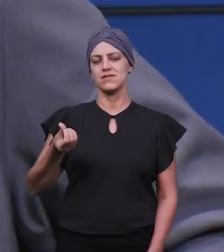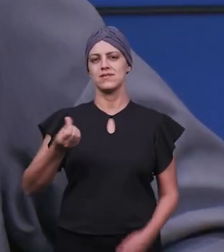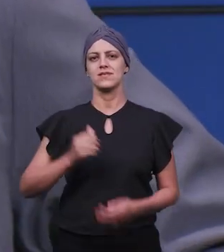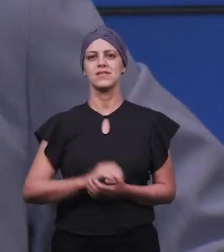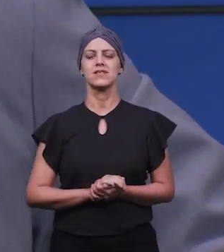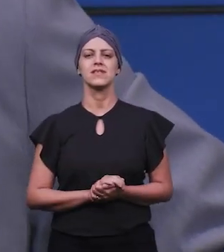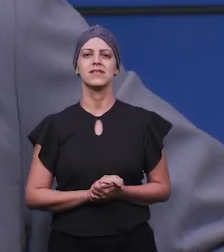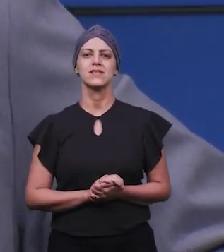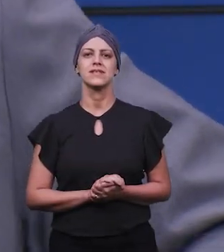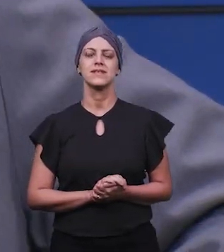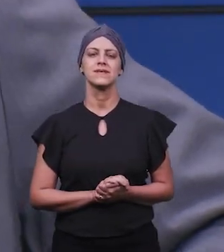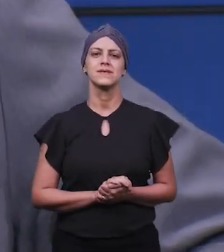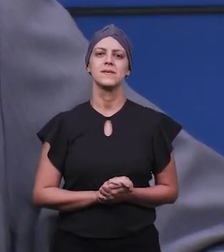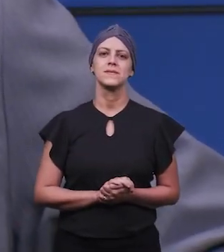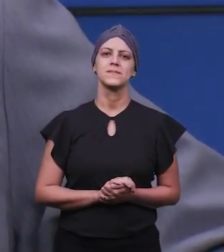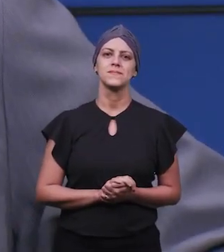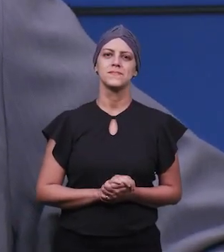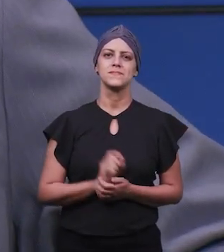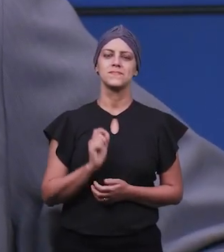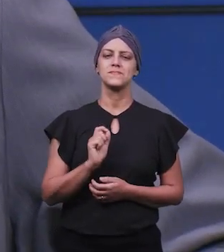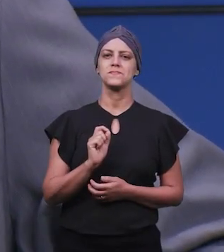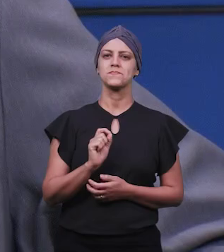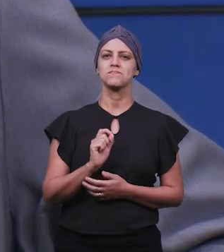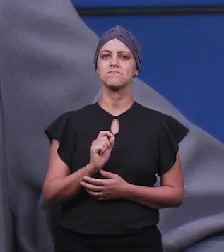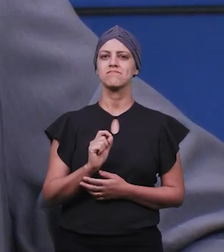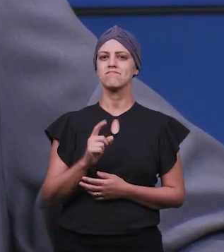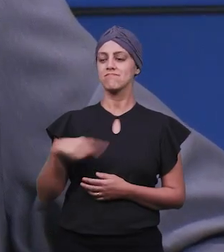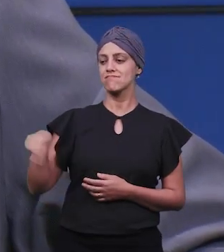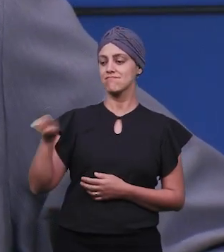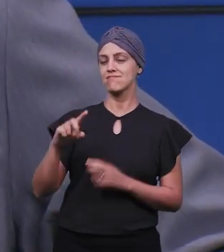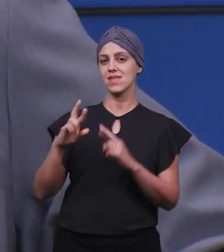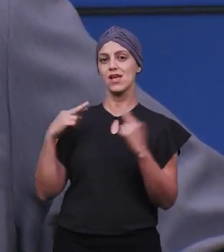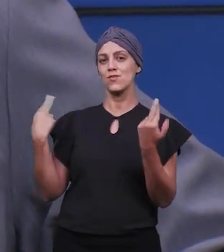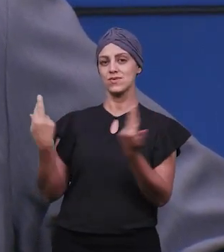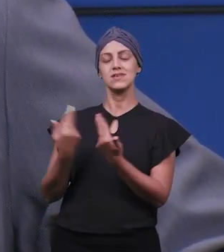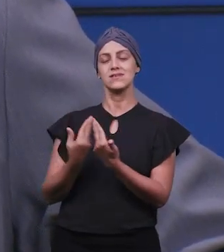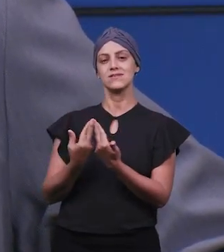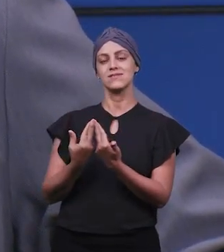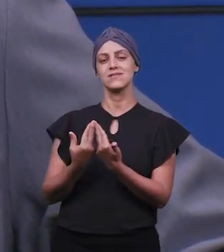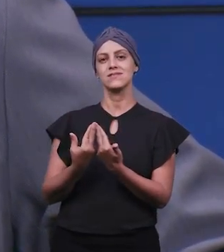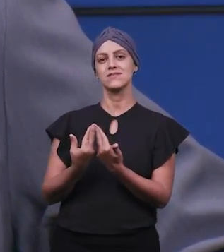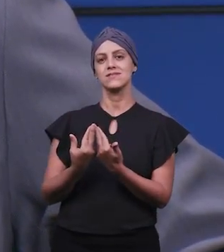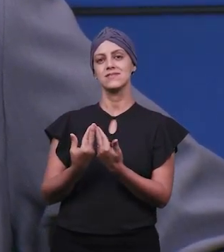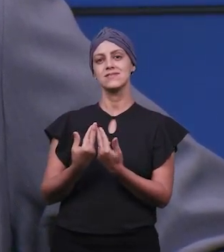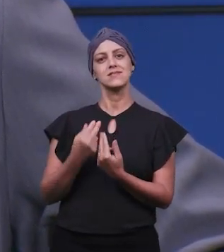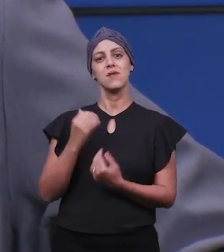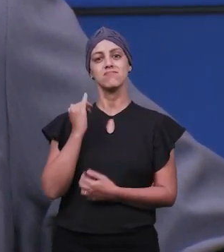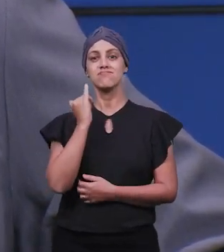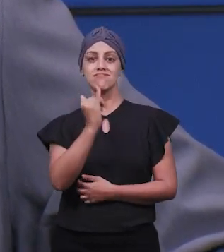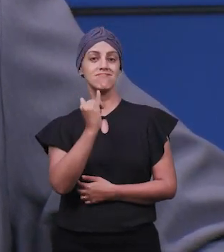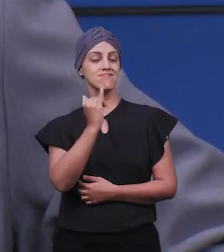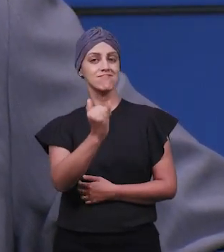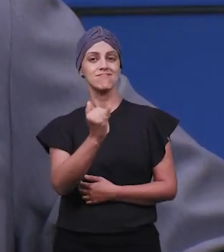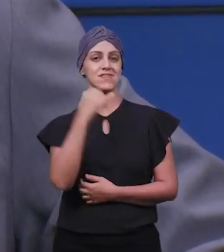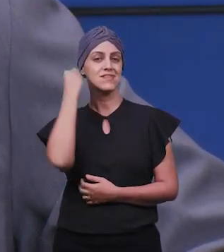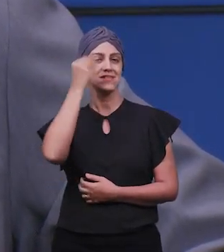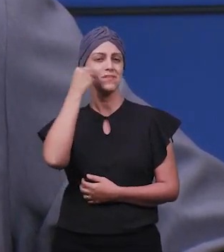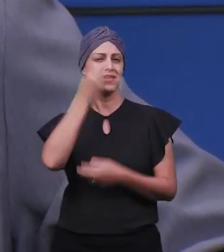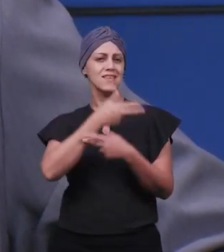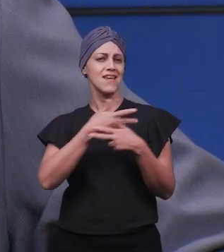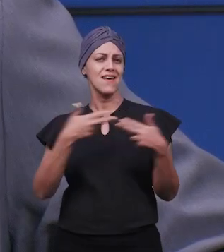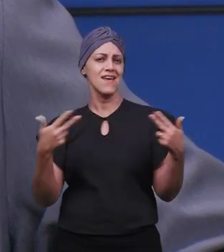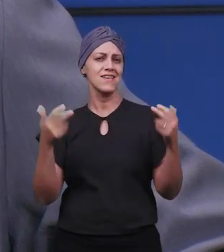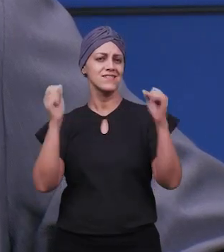0800-707-3076. E que estamos aqui reunidos para contar as